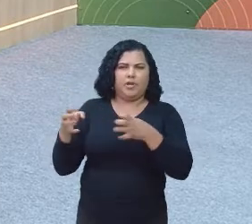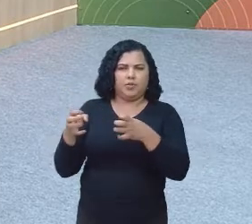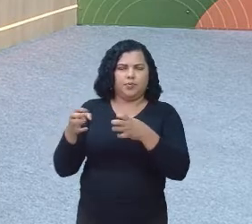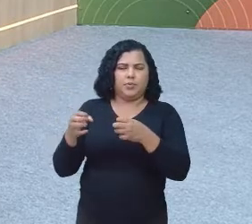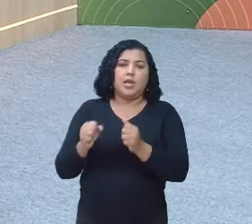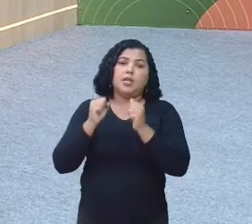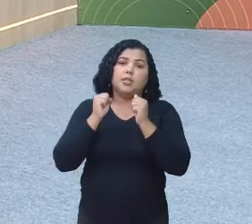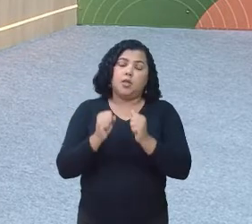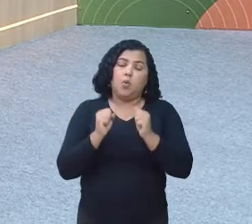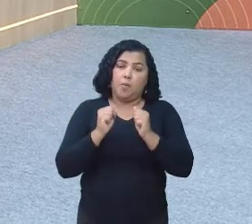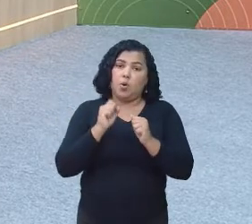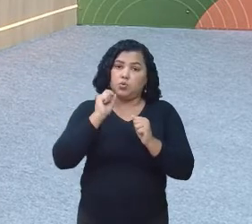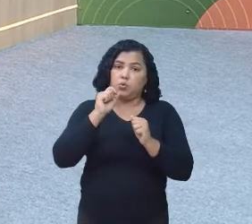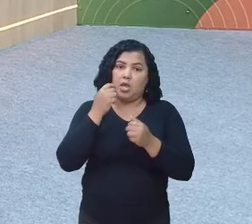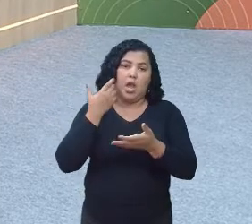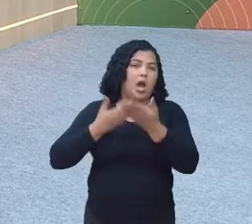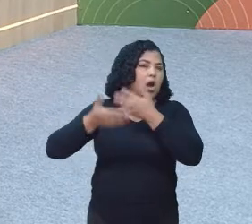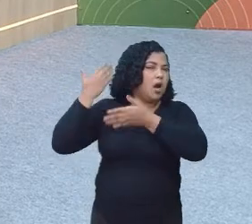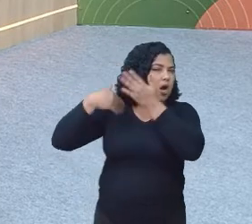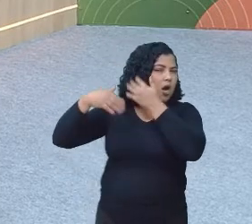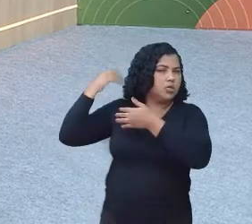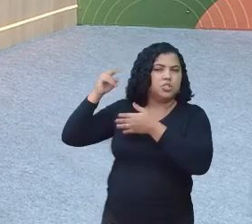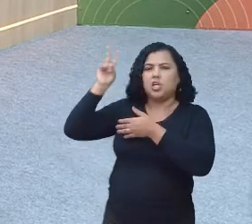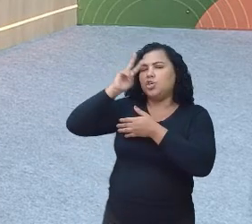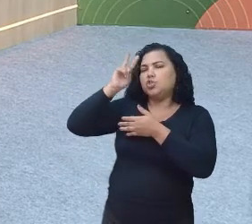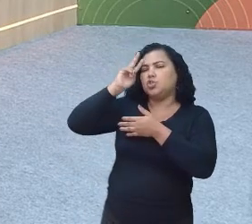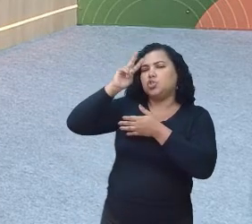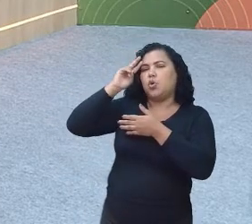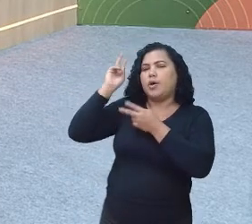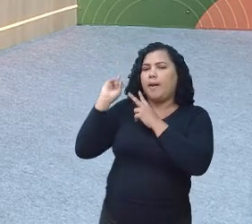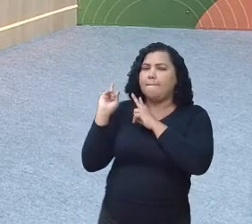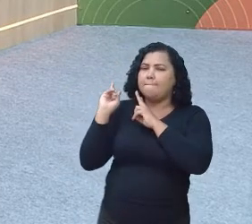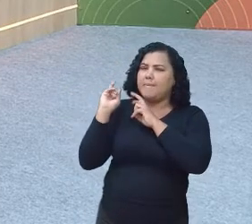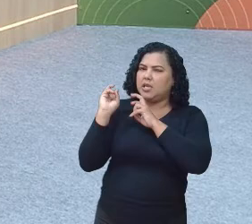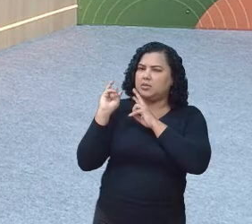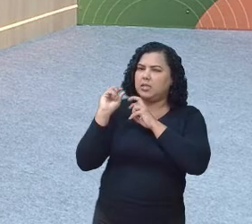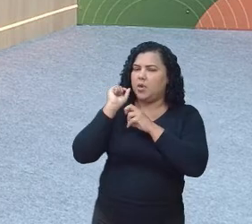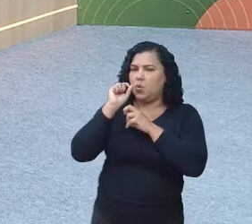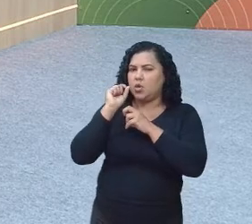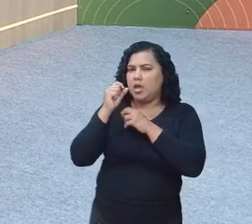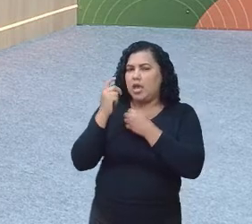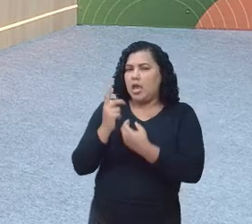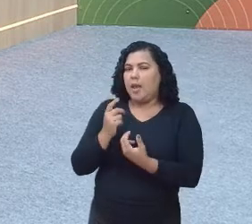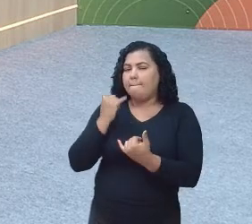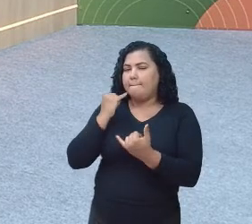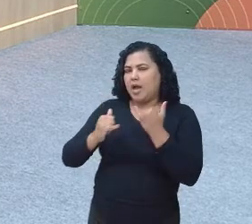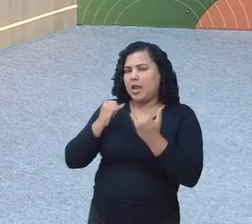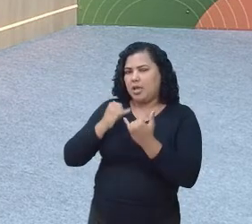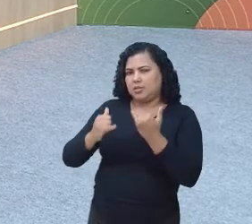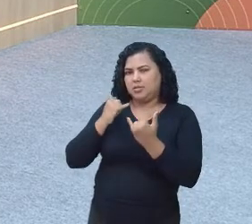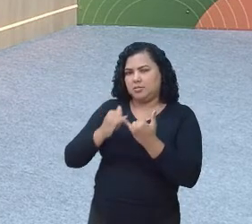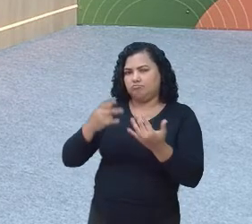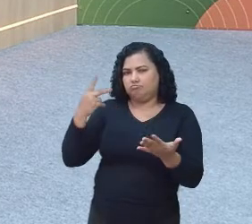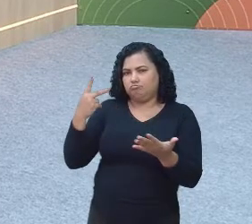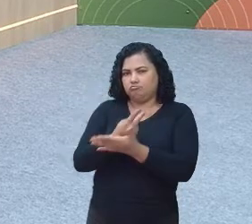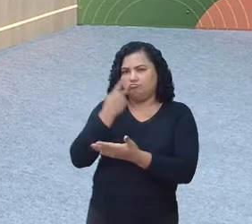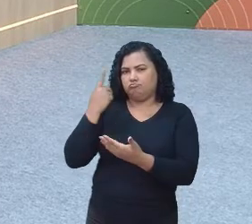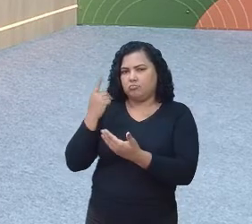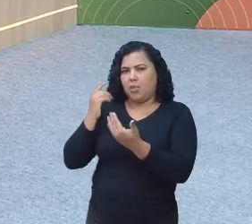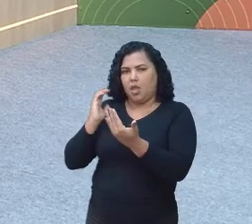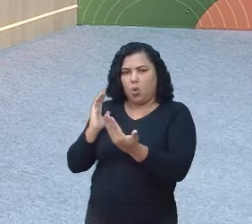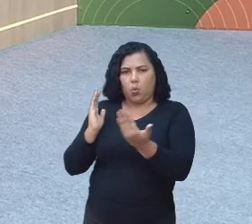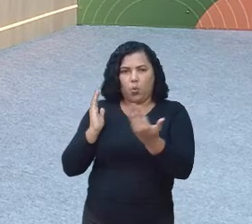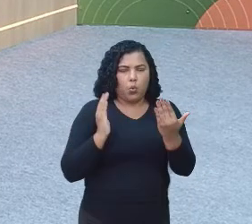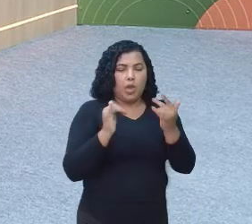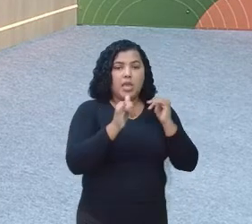posso ir lá na história, recuperar um outro confronto político que tem aí semelhanças e diferenças, apontá-las